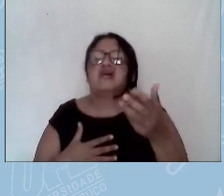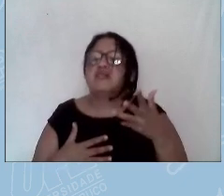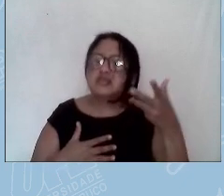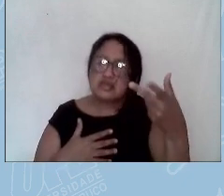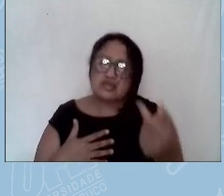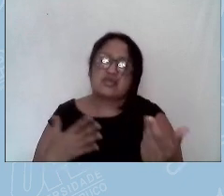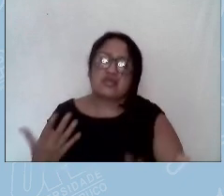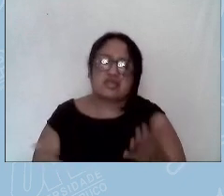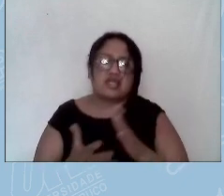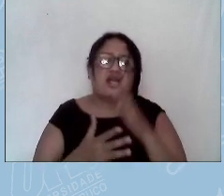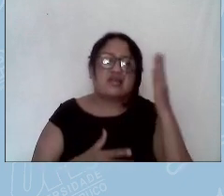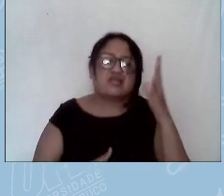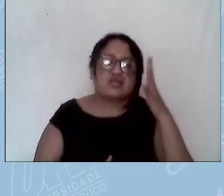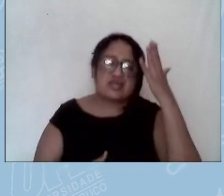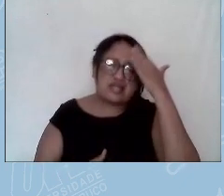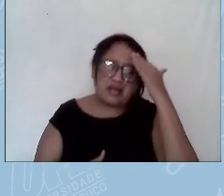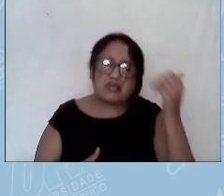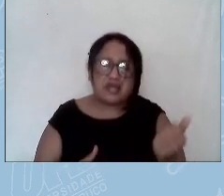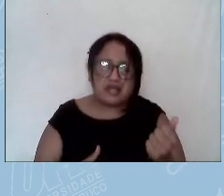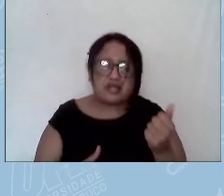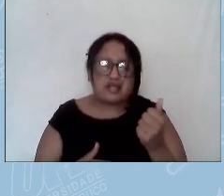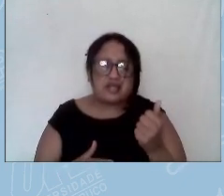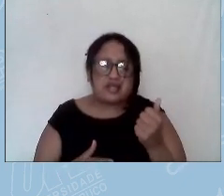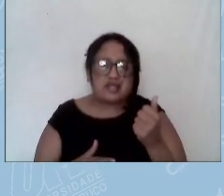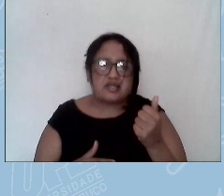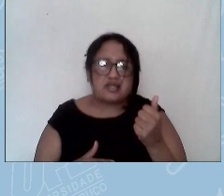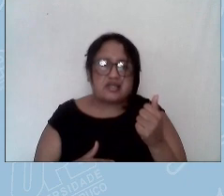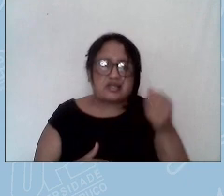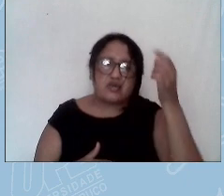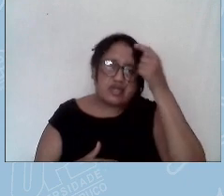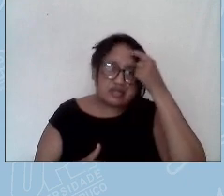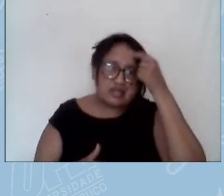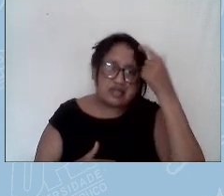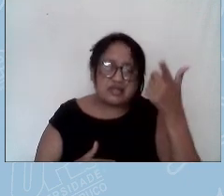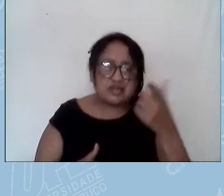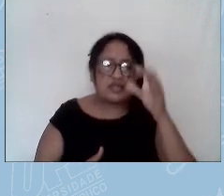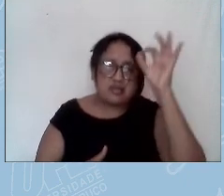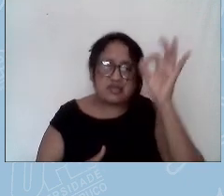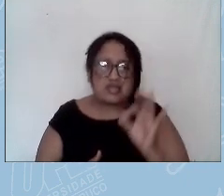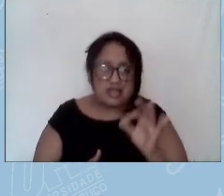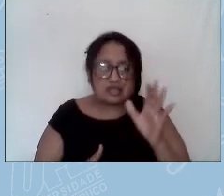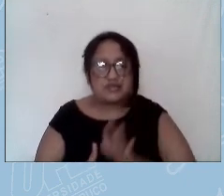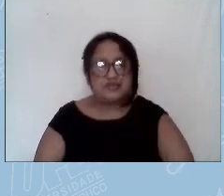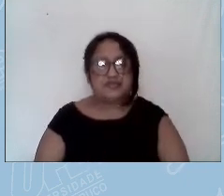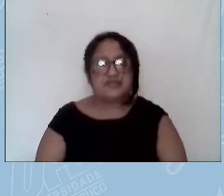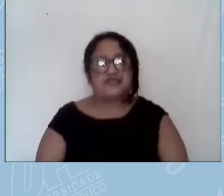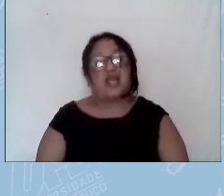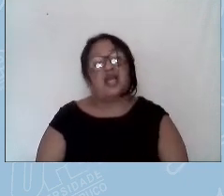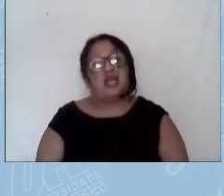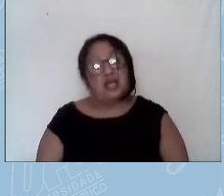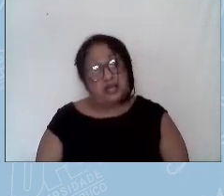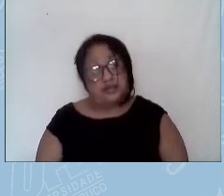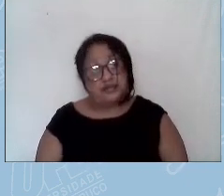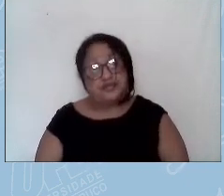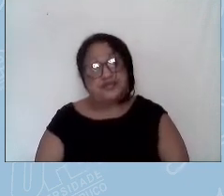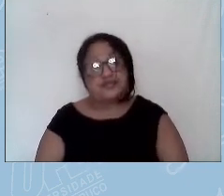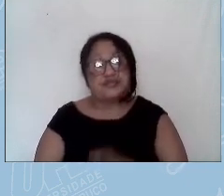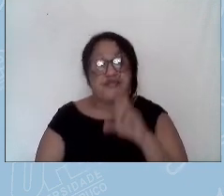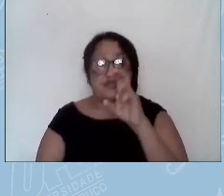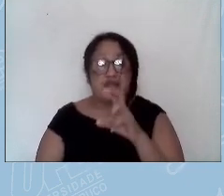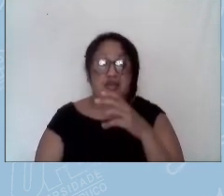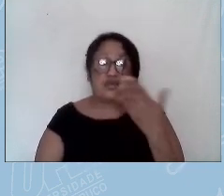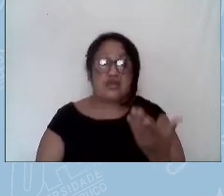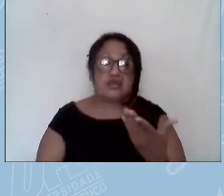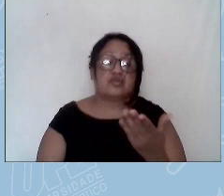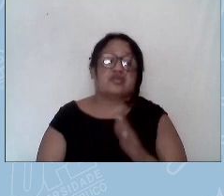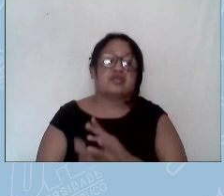os seus saberes sobre principalmente porcentagem e o nosso simulado